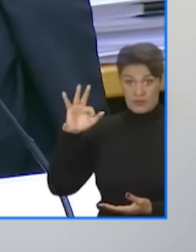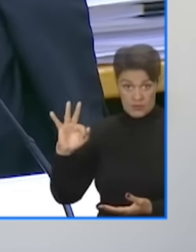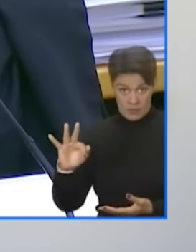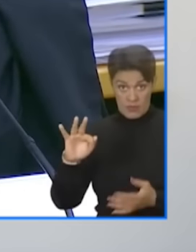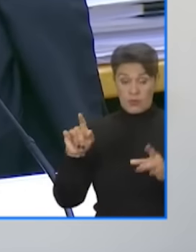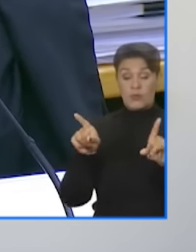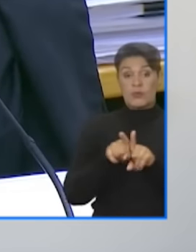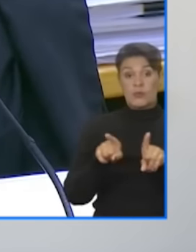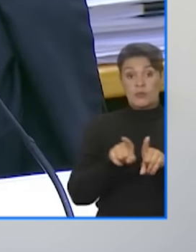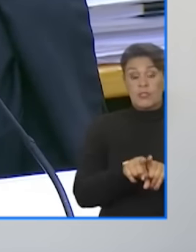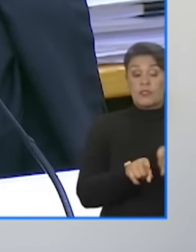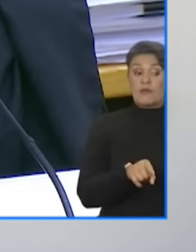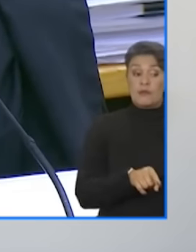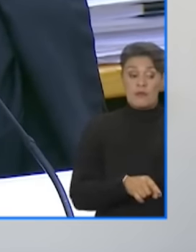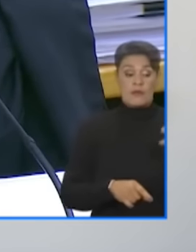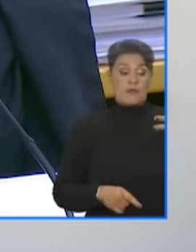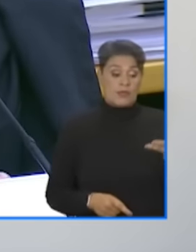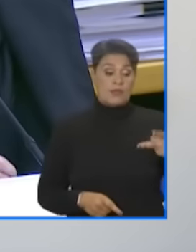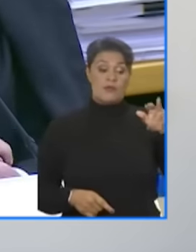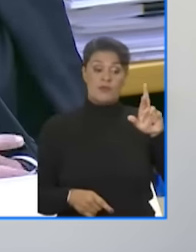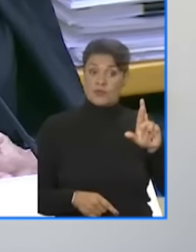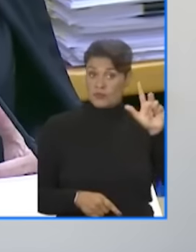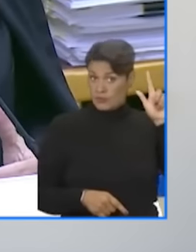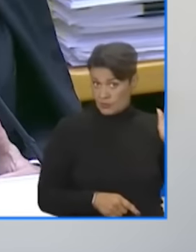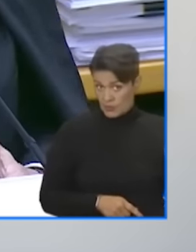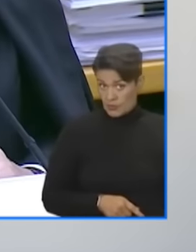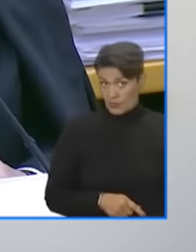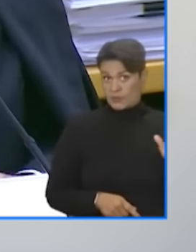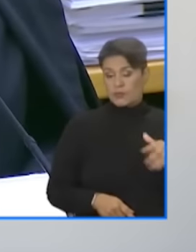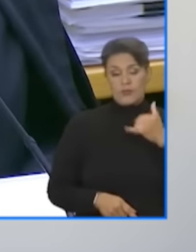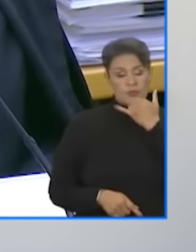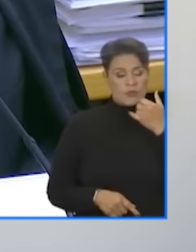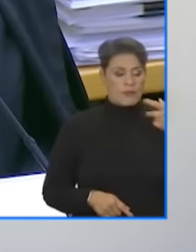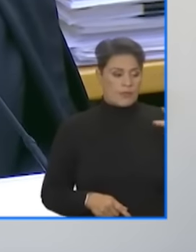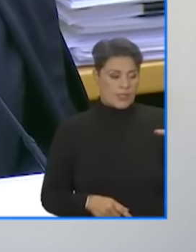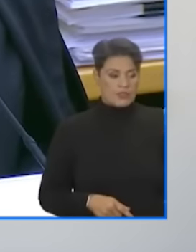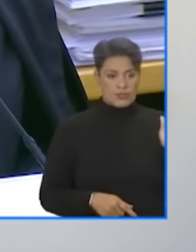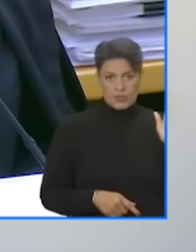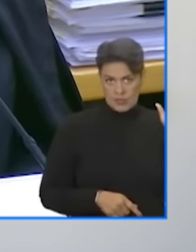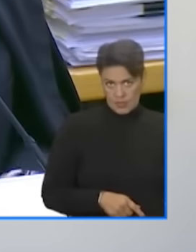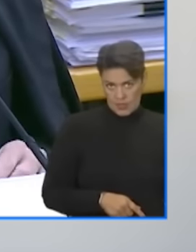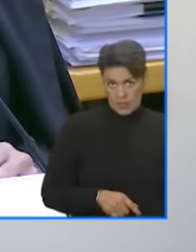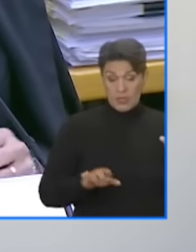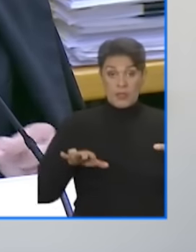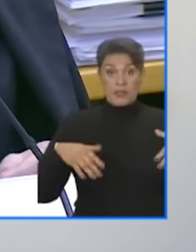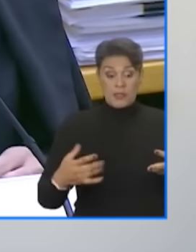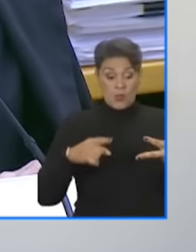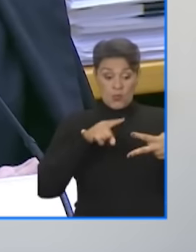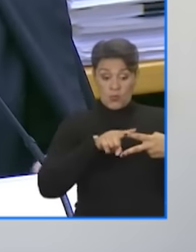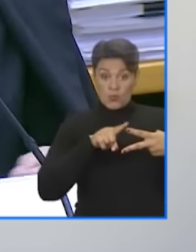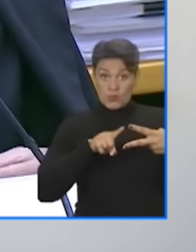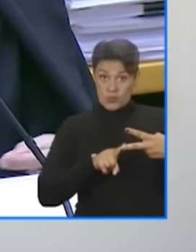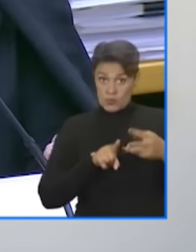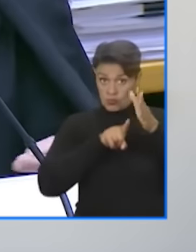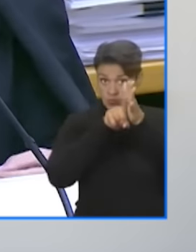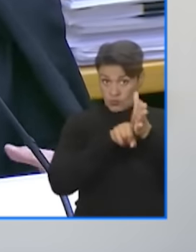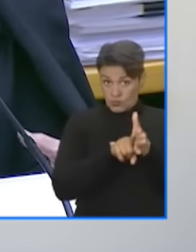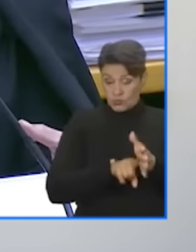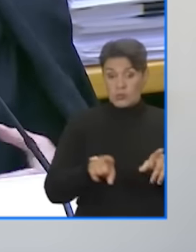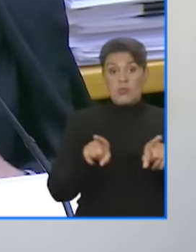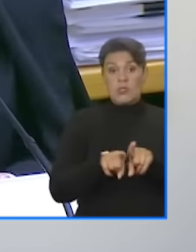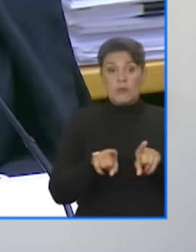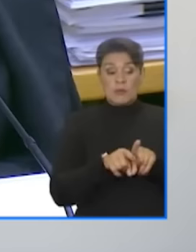praticamente paralisados, né? Acontecerão algumas semanas de esforços concentrados. Essa que estamos é uma